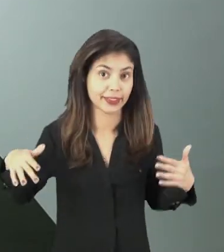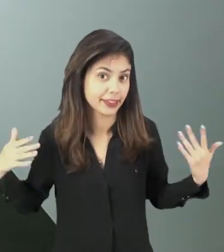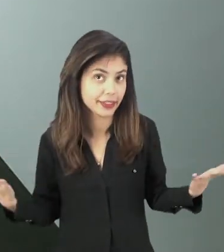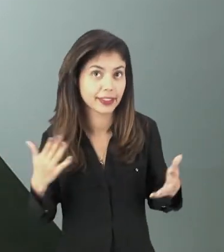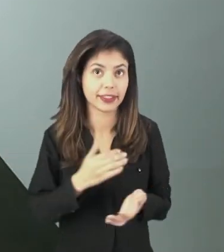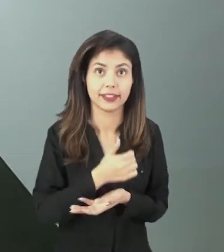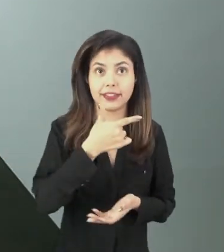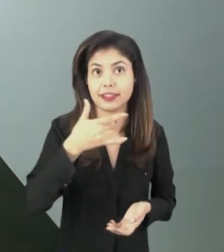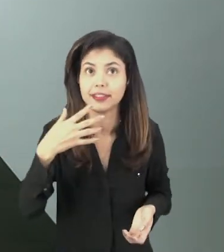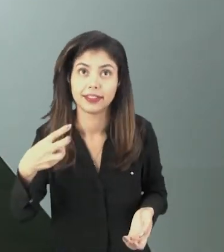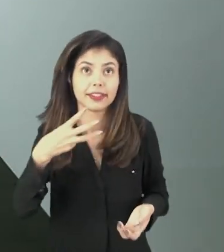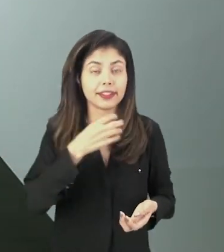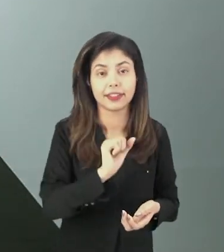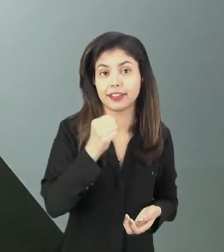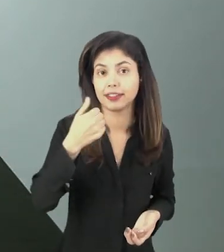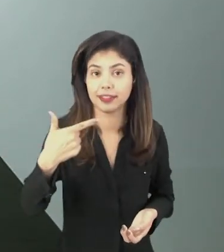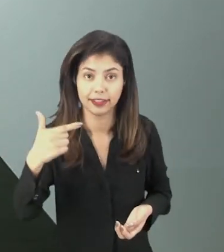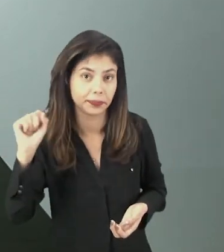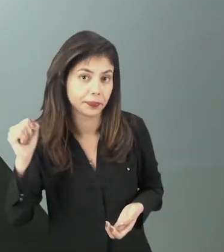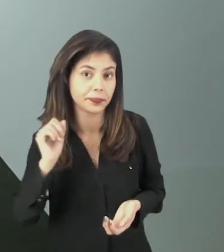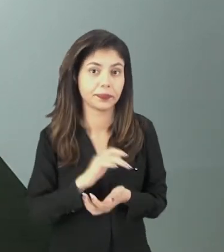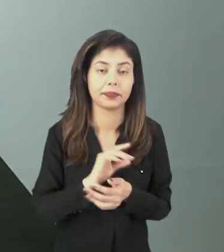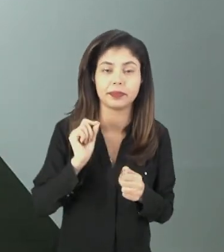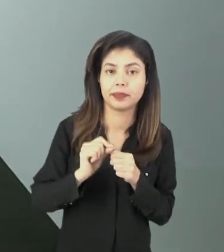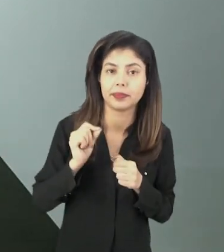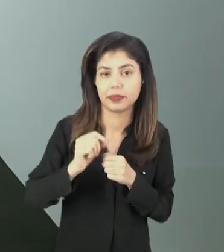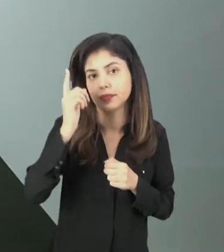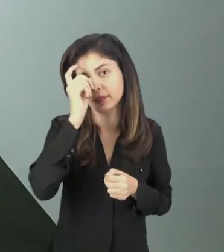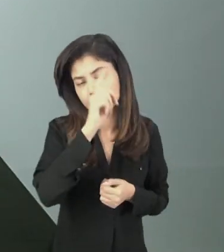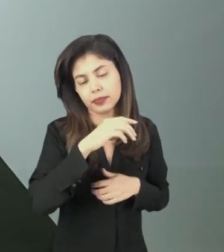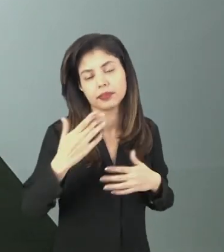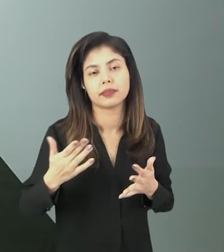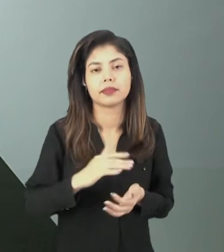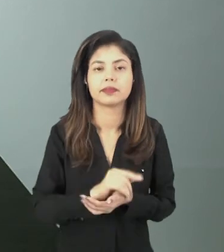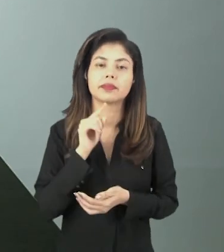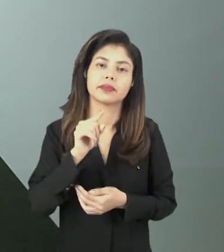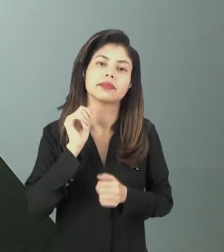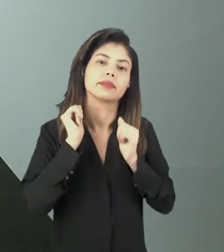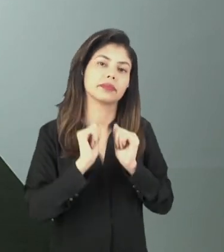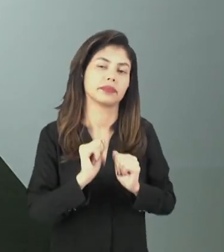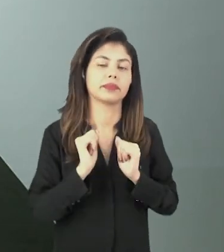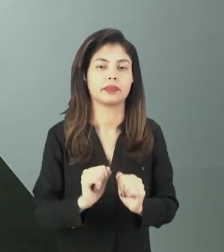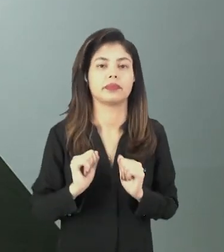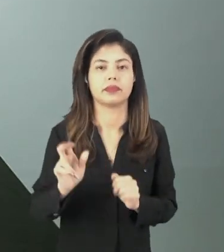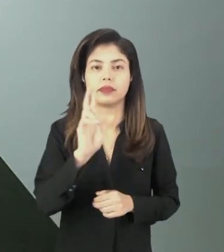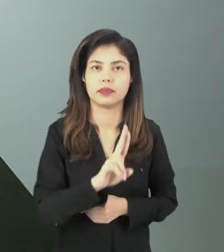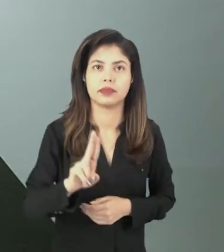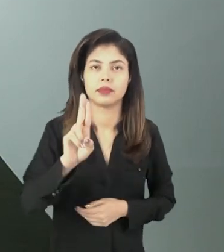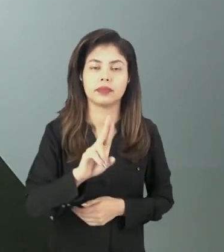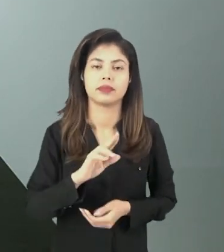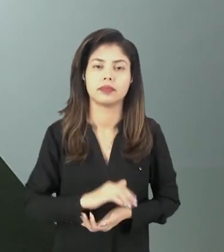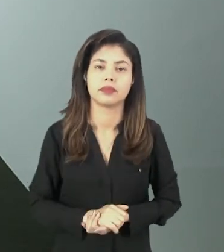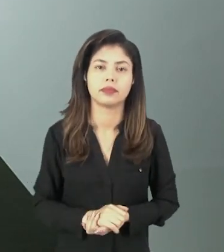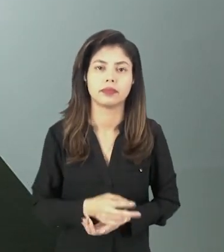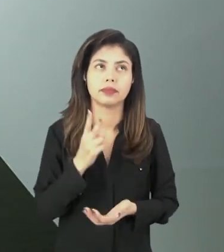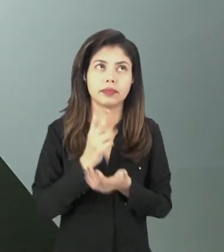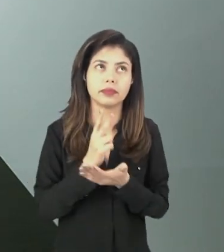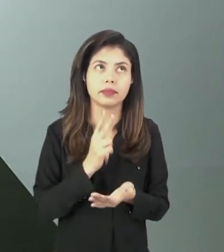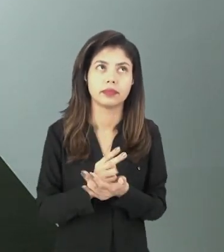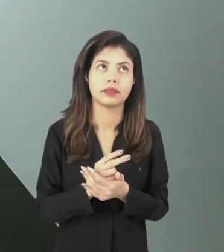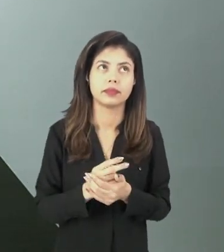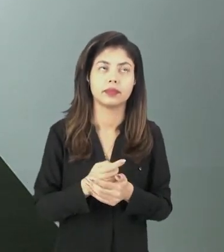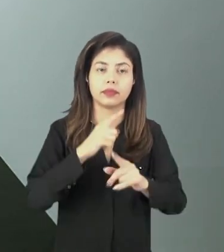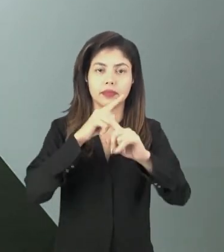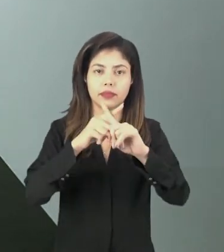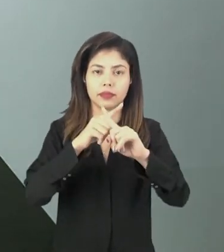professora 2328 para me fazer ficar mais difícil então vocês podem usar aquela que ele mesmo que